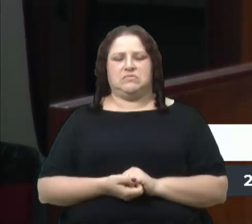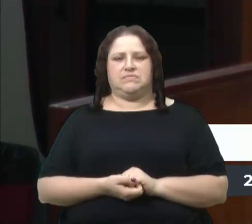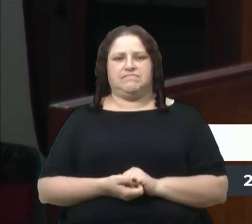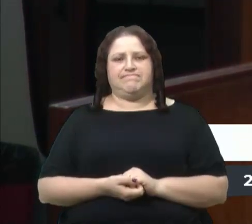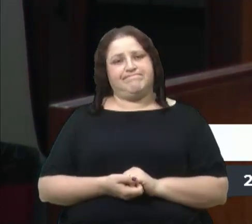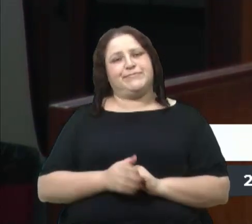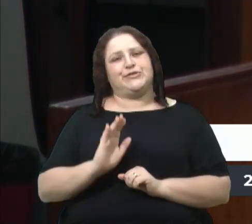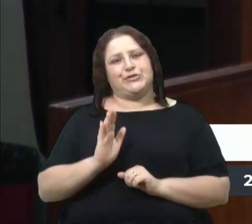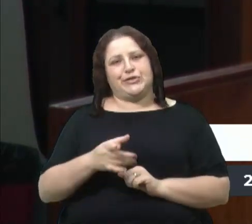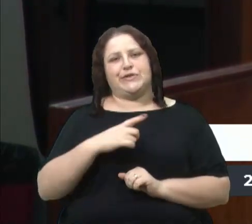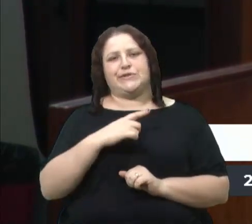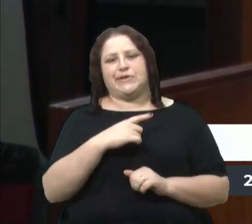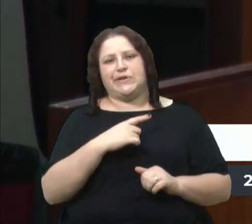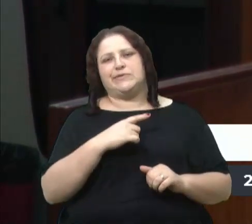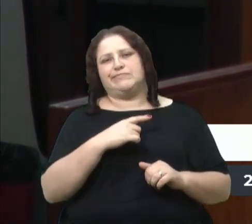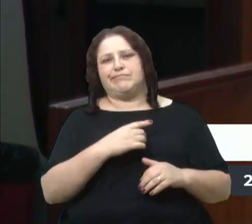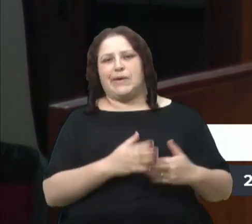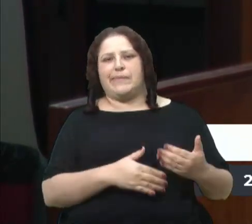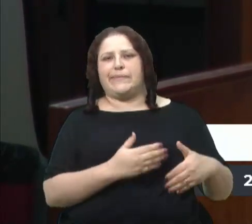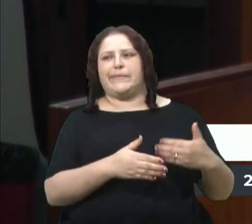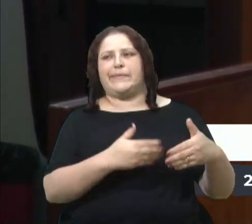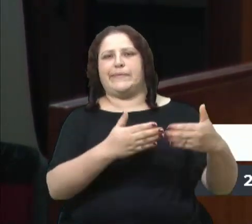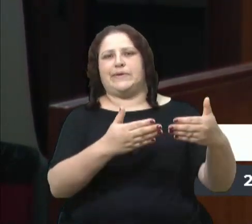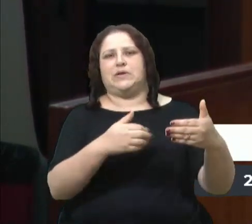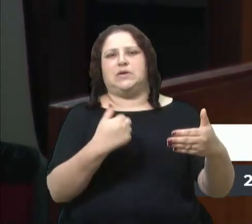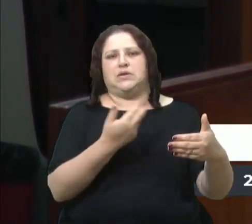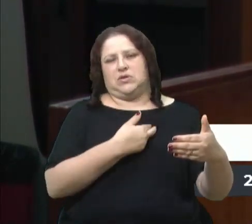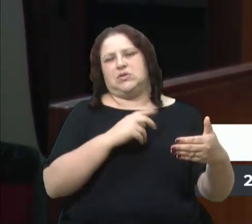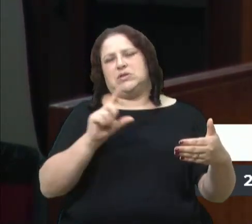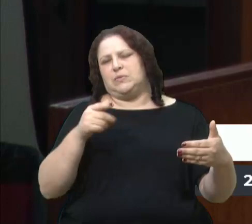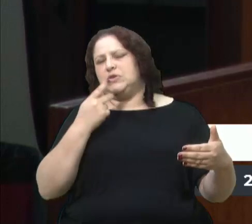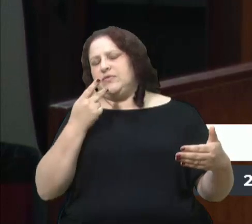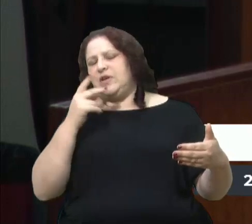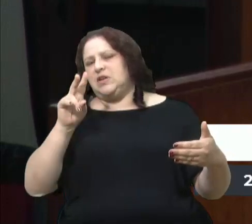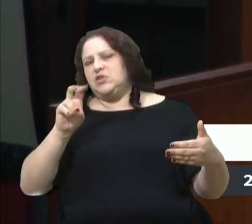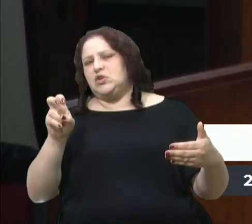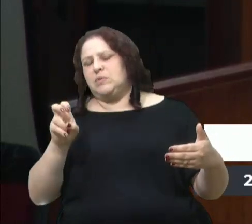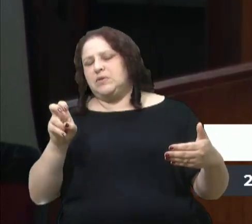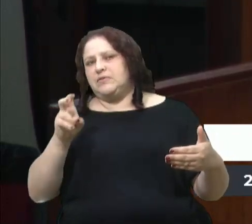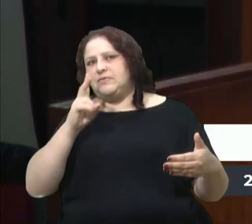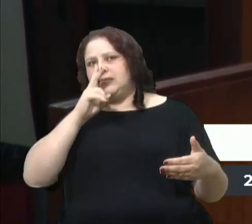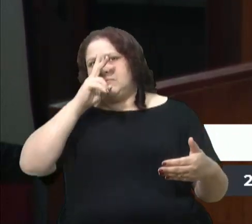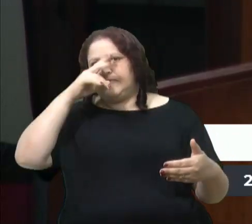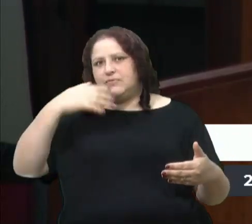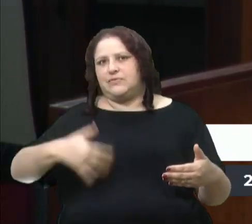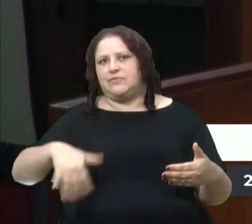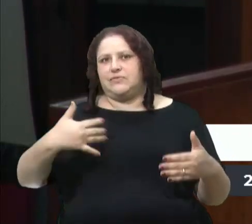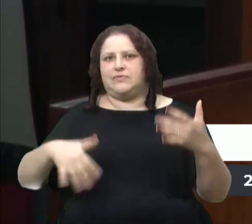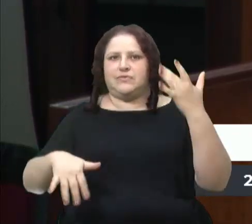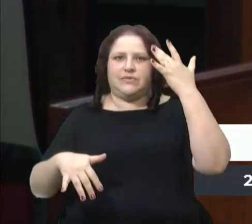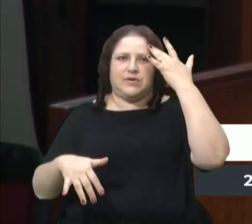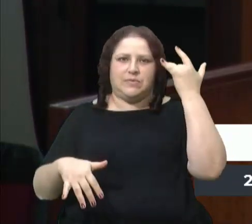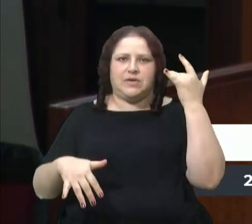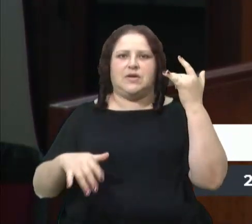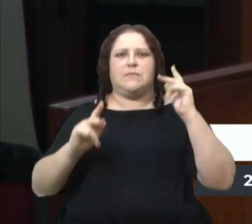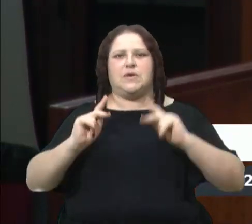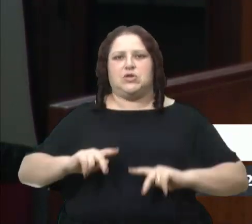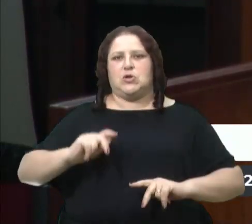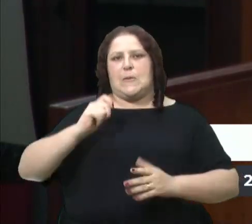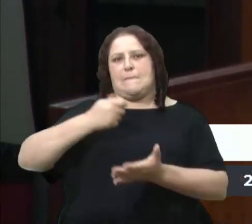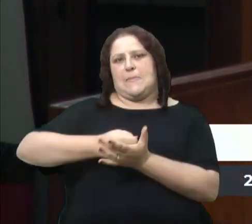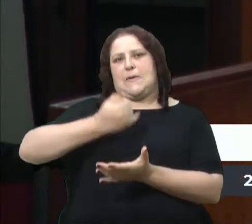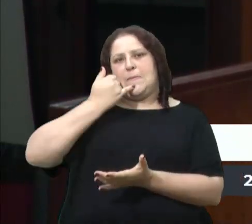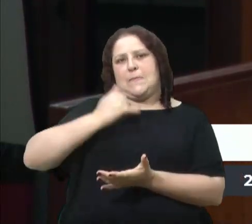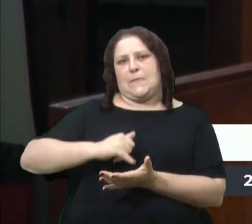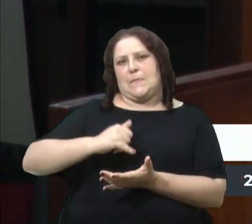em andamento, e isso agora, nós já vamos falar aí dos altos valores que a partir de amanhã o contribuinte já vai sentir